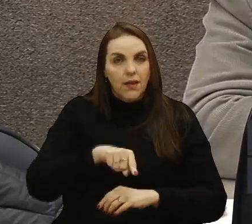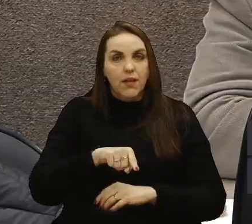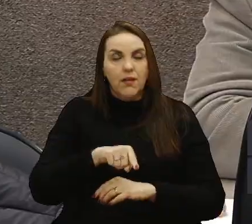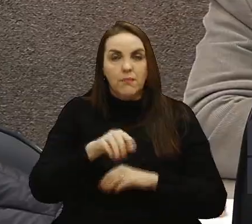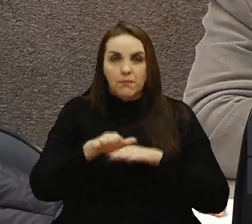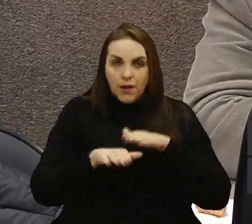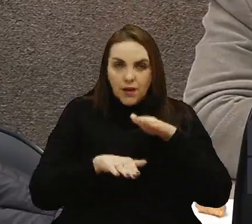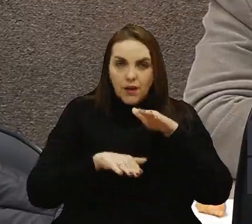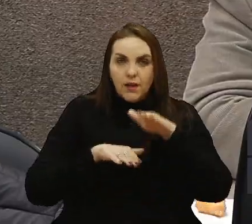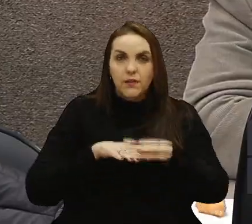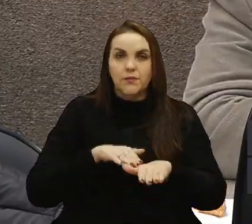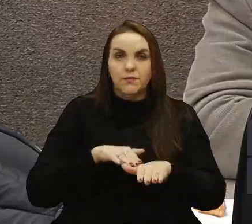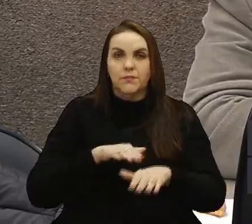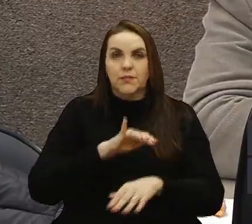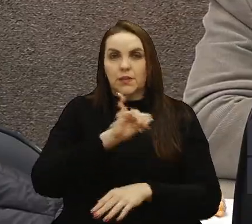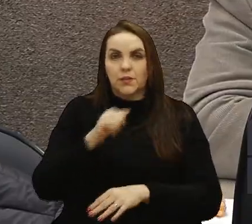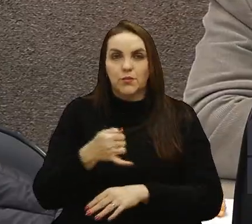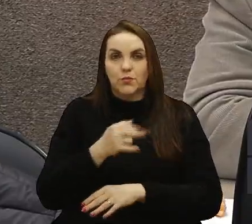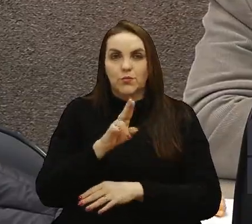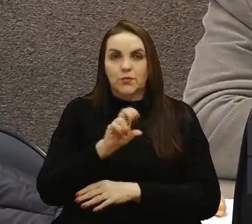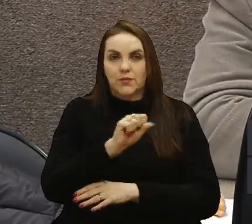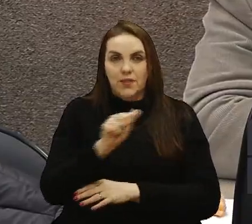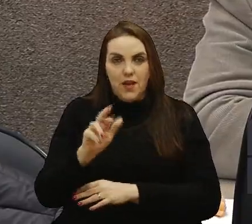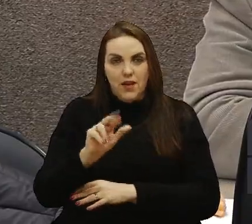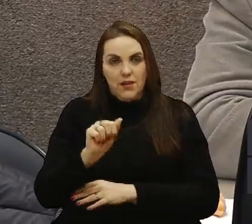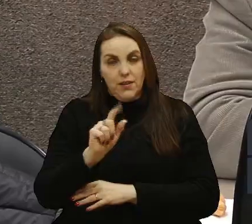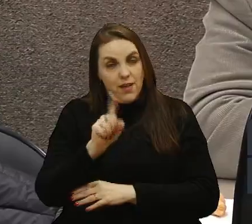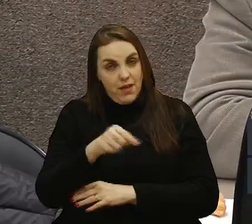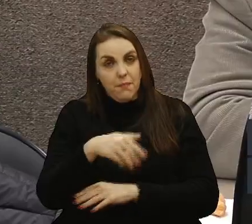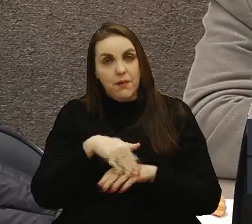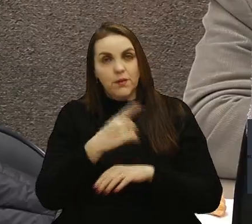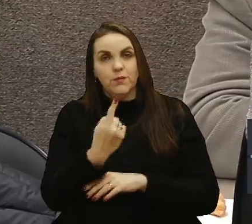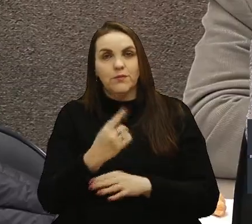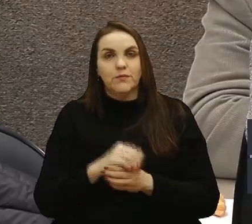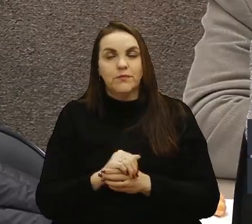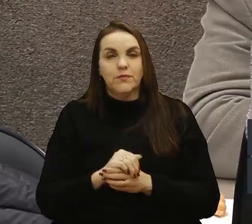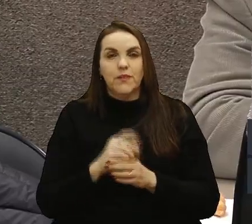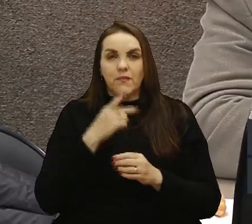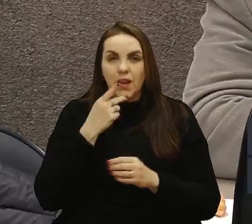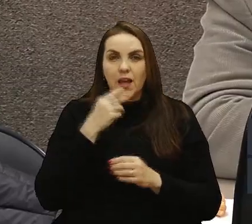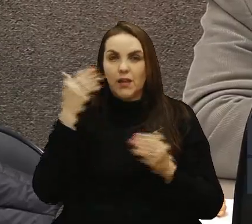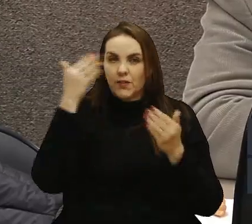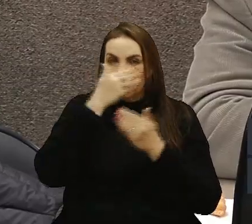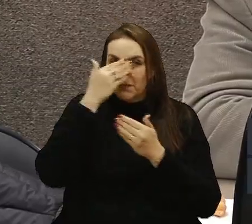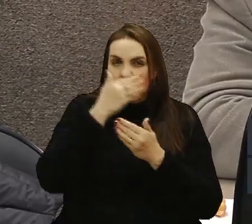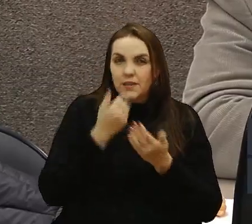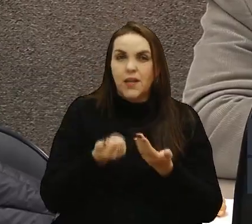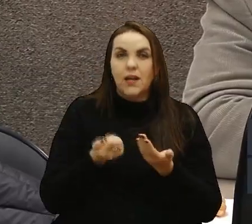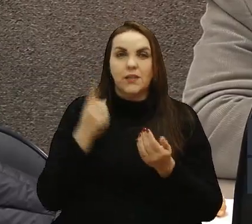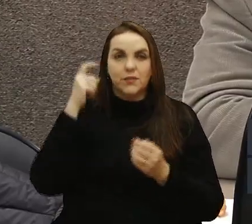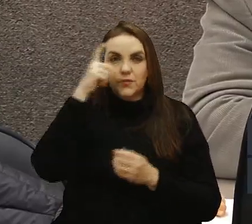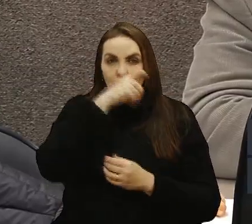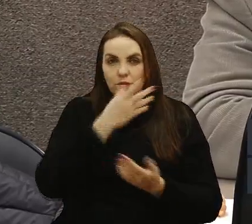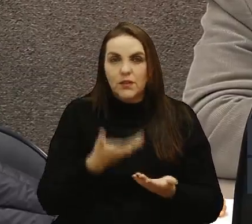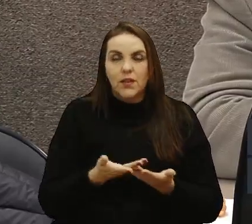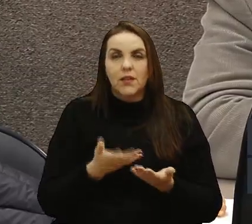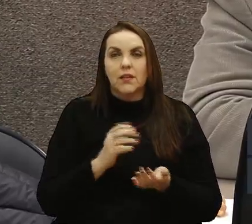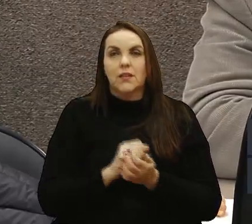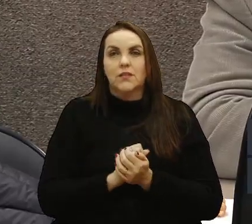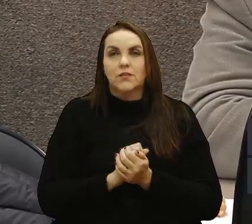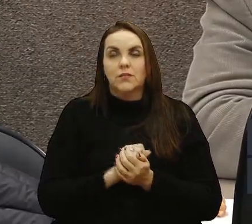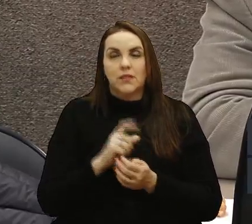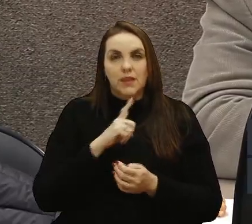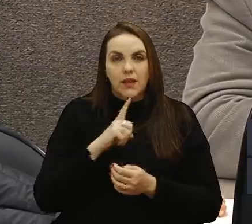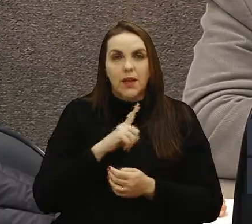Jussara. É mais um passo. Falaram de invisibilidade, falaram da dificuldade que tem as mães